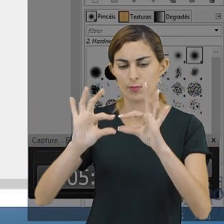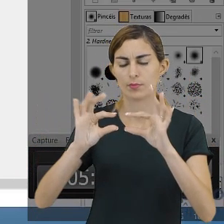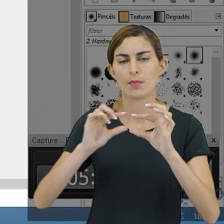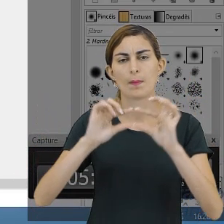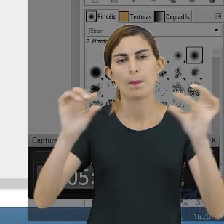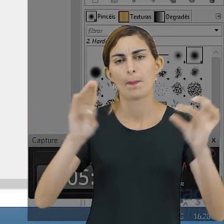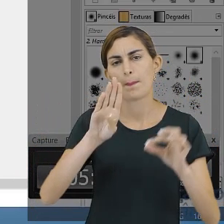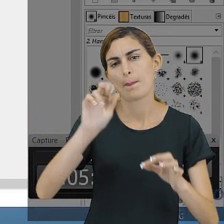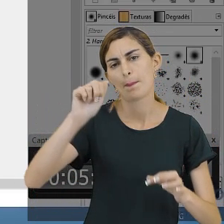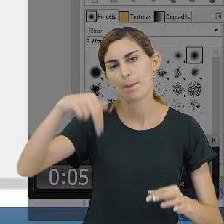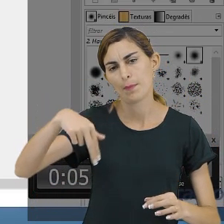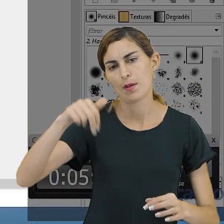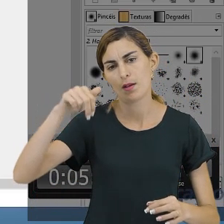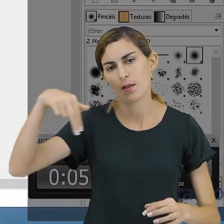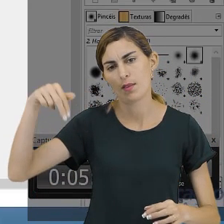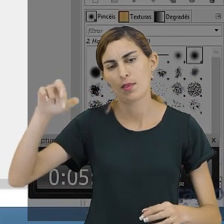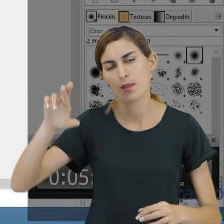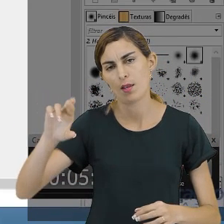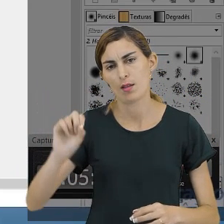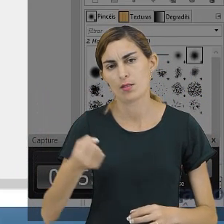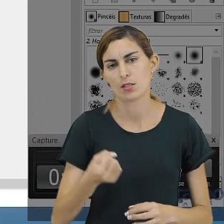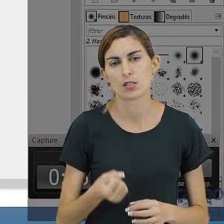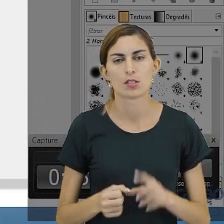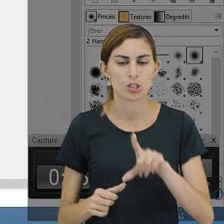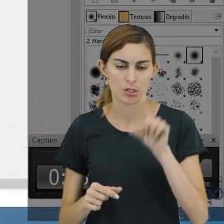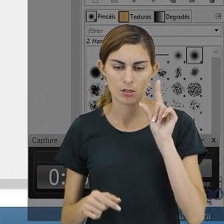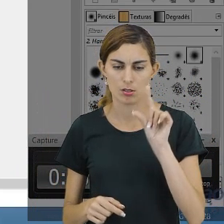A maneira mais fácil e simples é selecionar